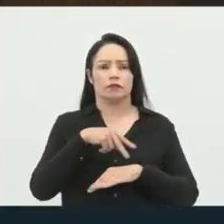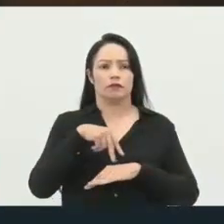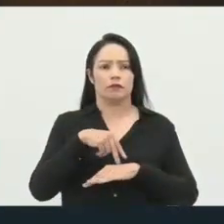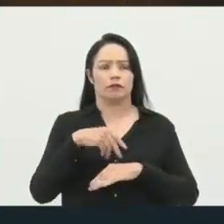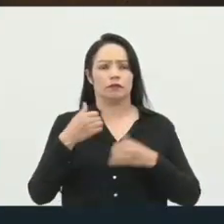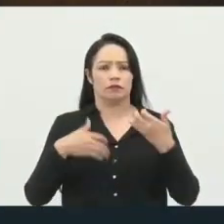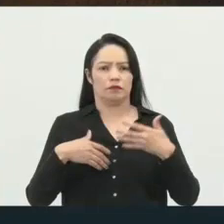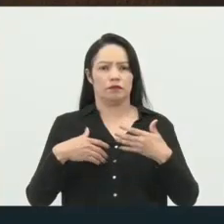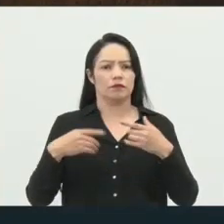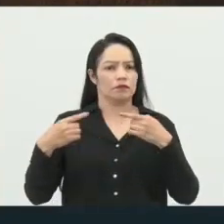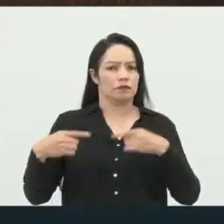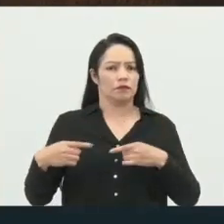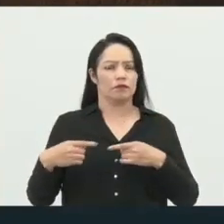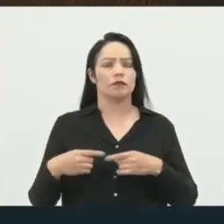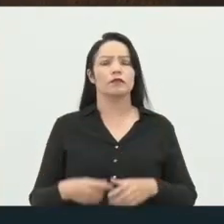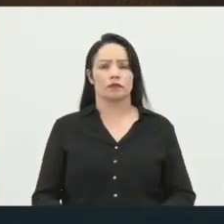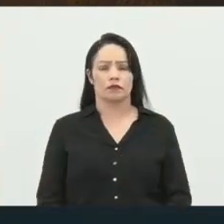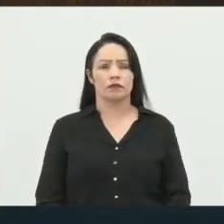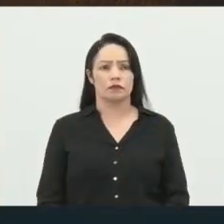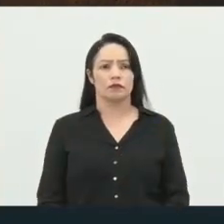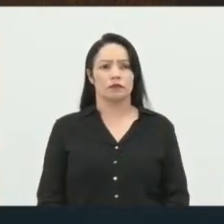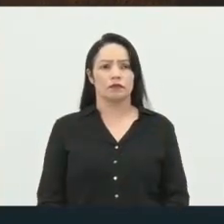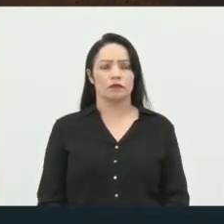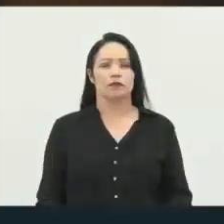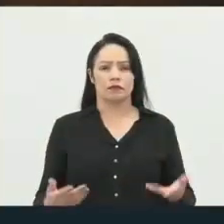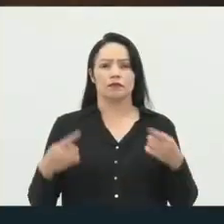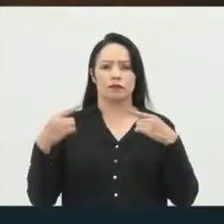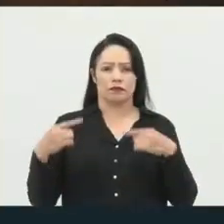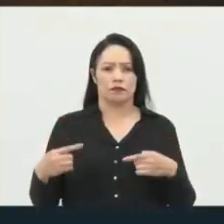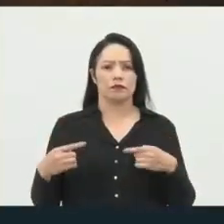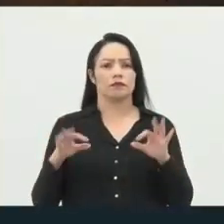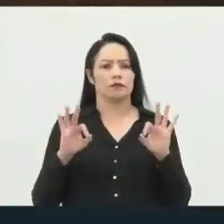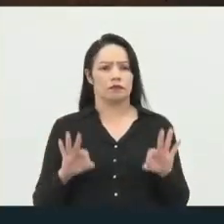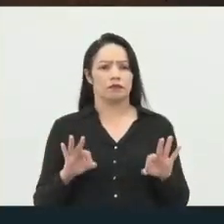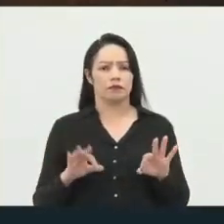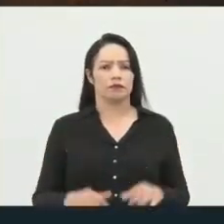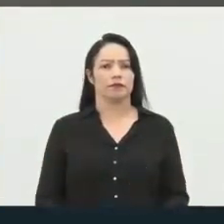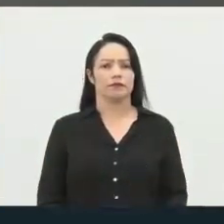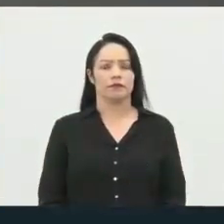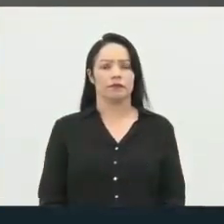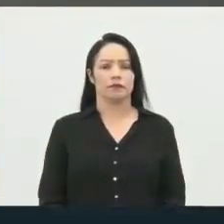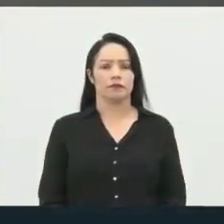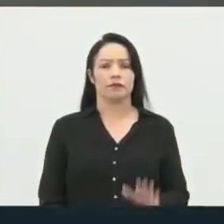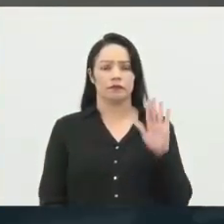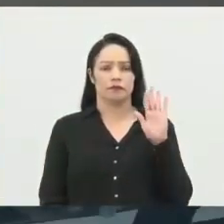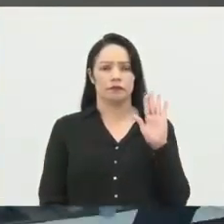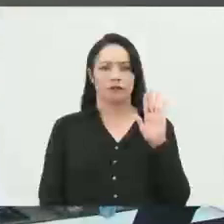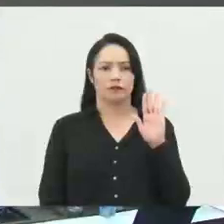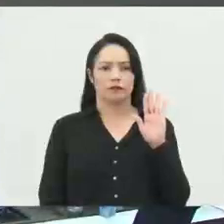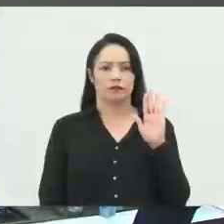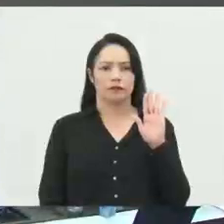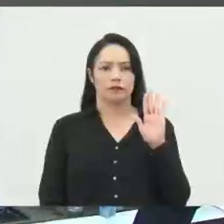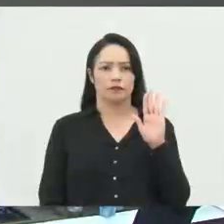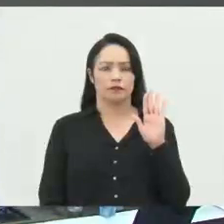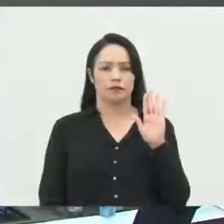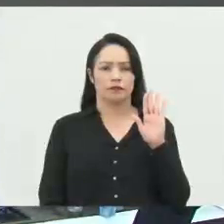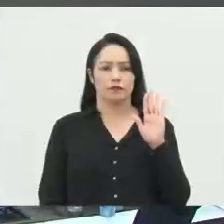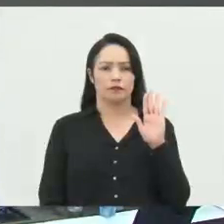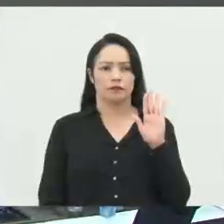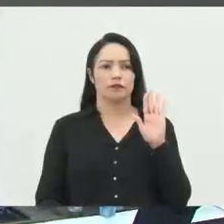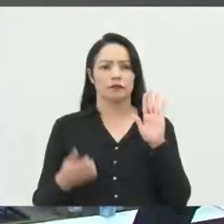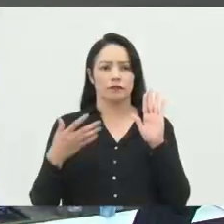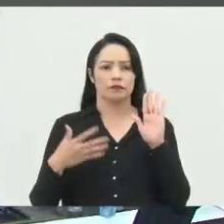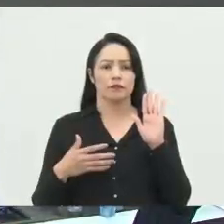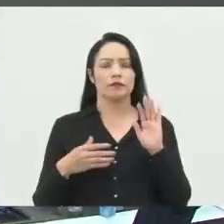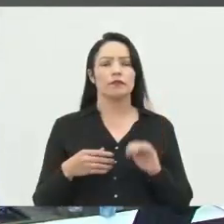ser oposição até a página dois entendeu então agora a gente vai ser oposição do jeito que tem que ser para justificar o voto pela